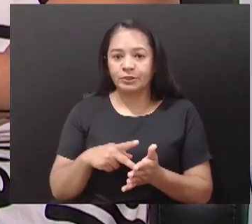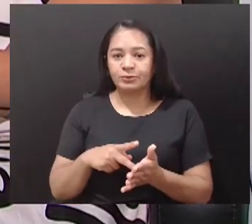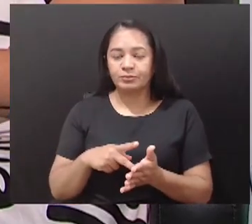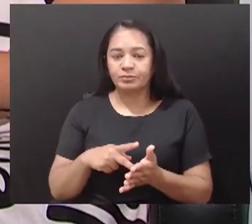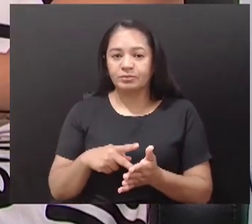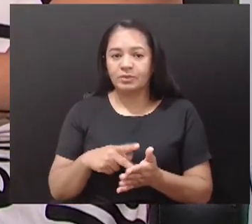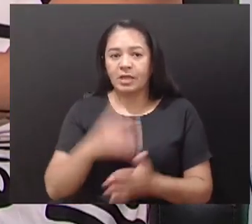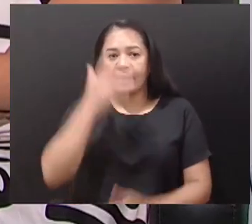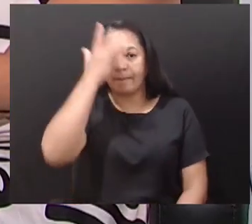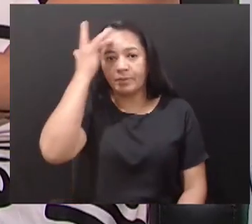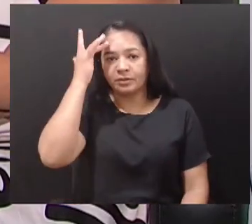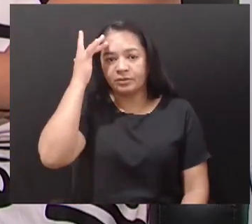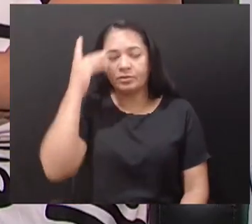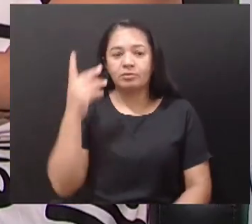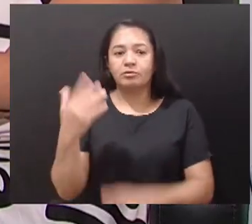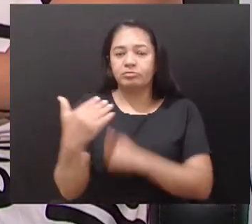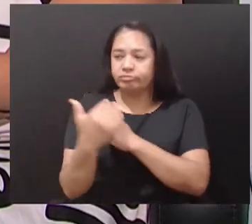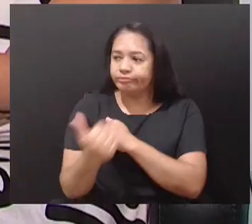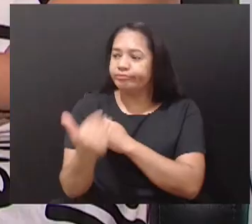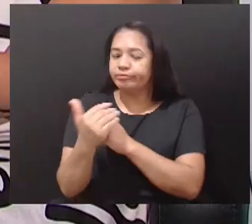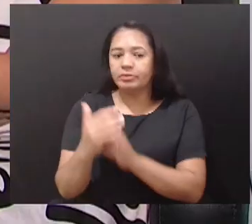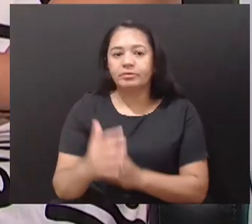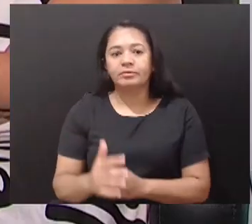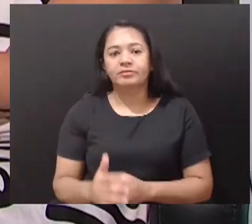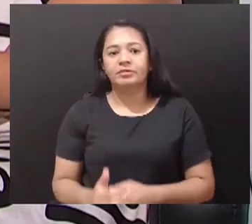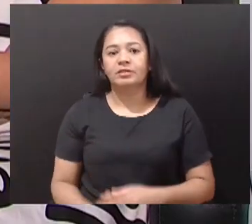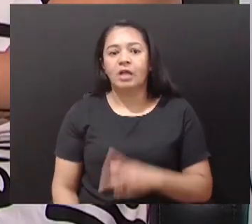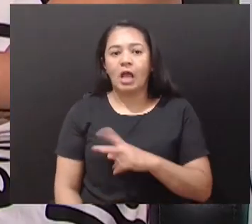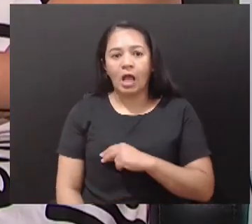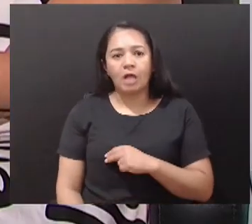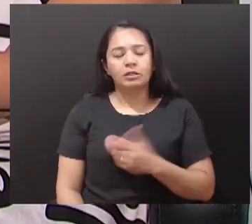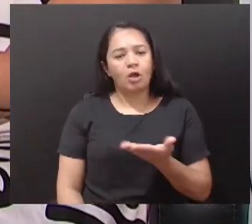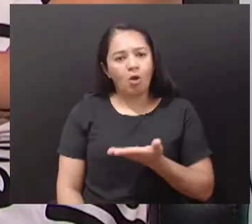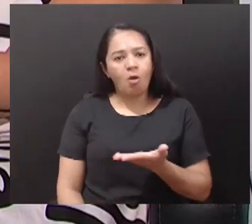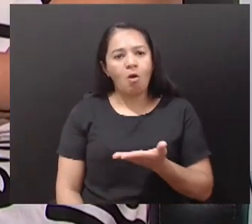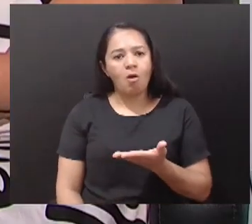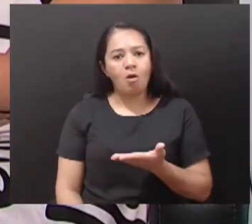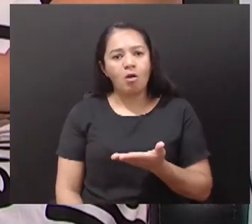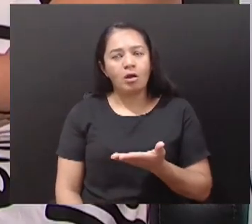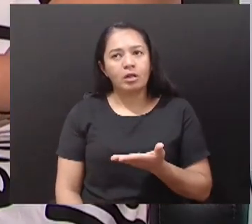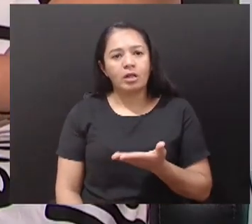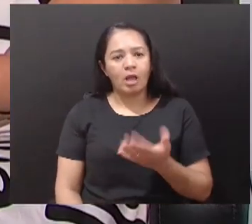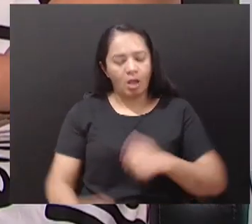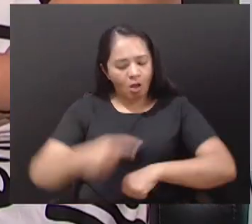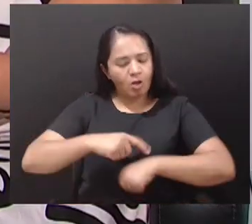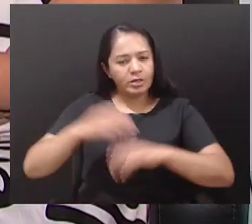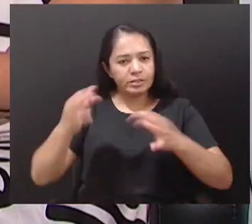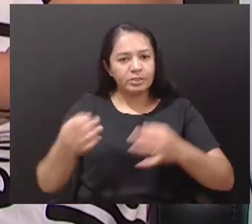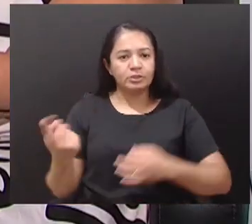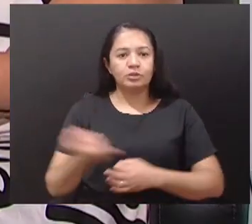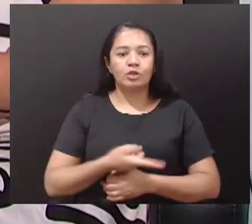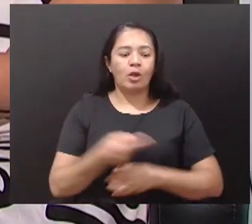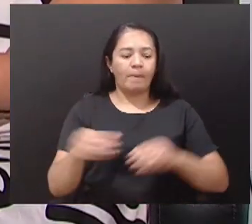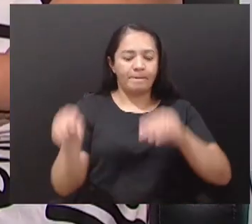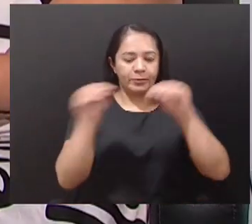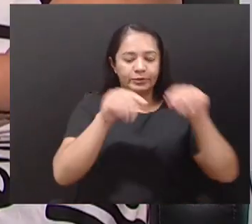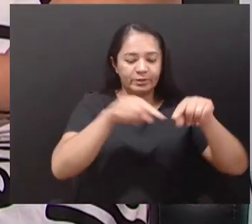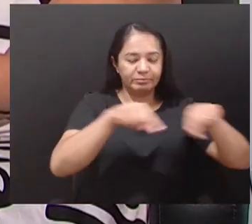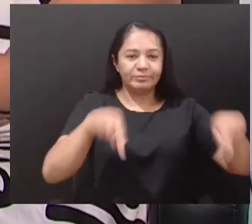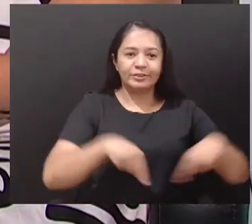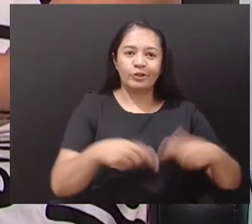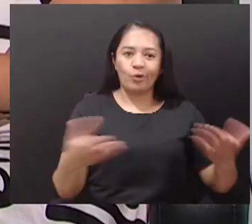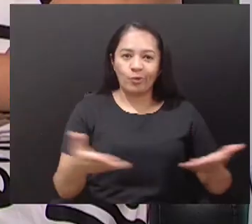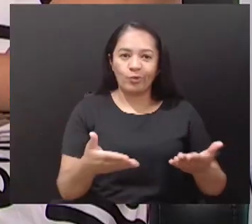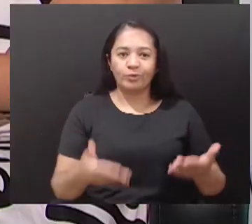estavam me procurando, aí eu falei, acho que agora é a hora, então a gente resolveu vir para esse espaço aqui. Então tem esse projeto